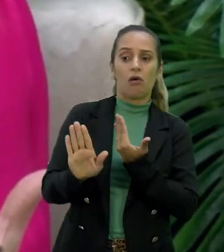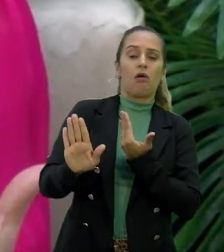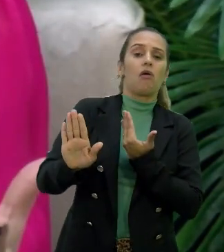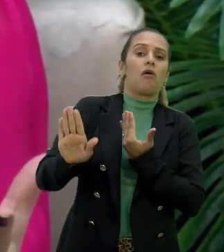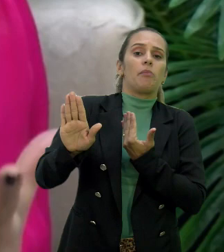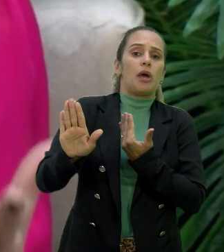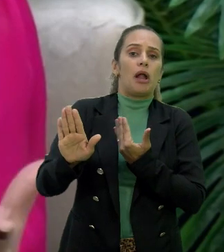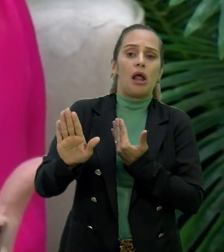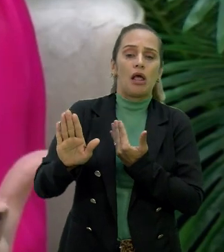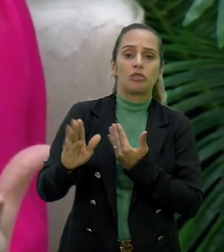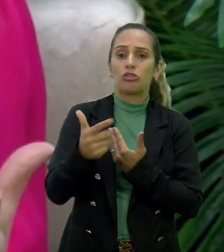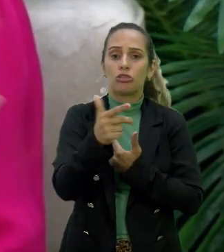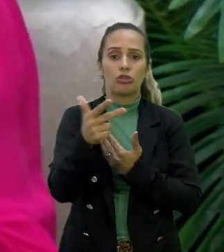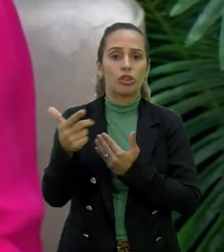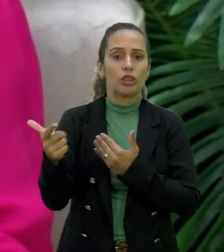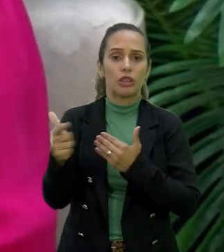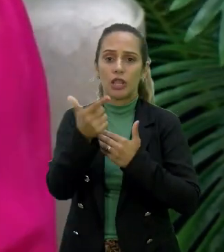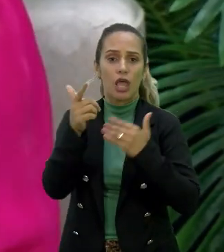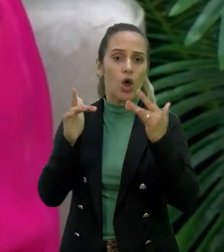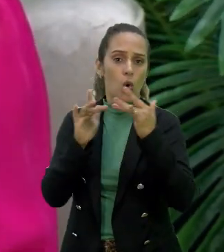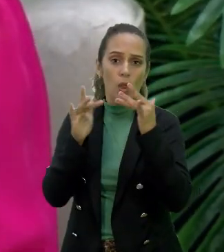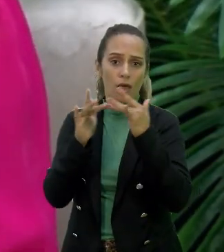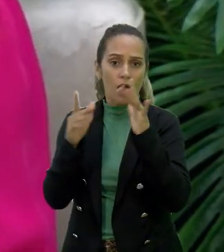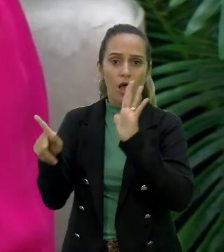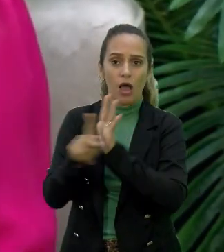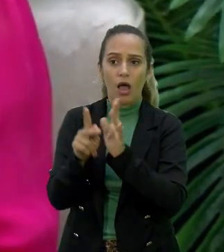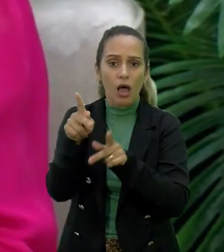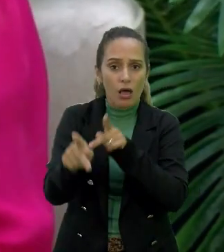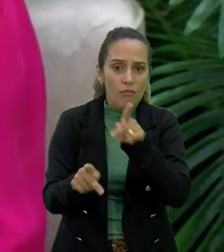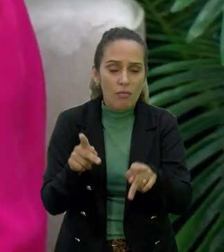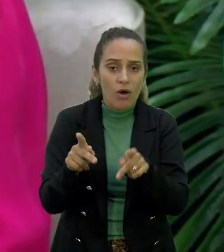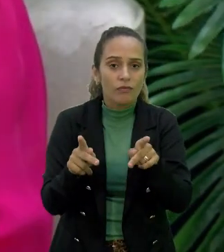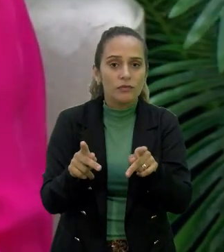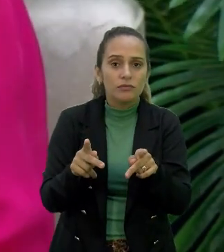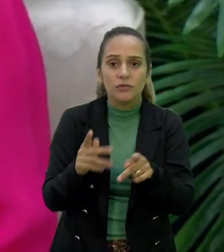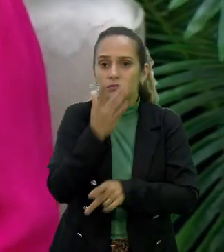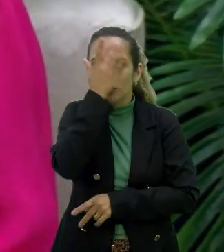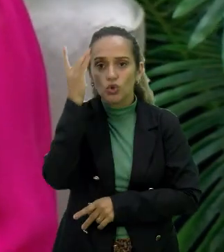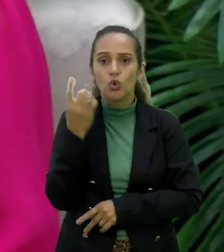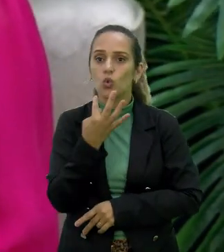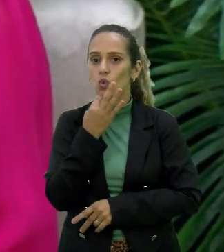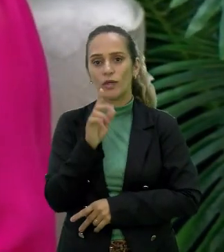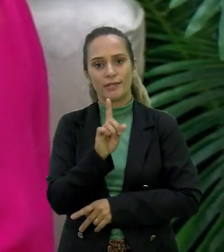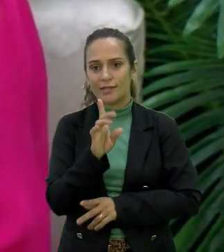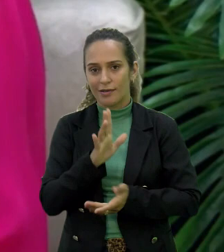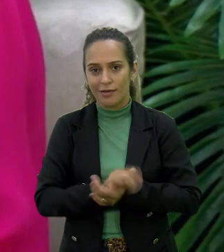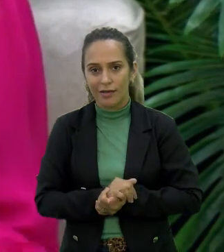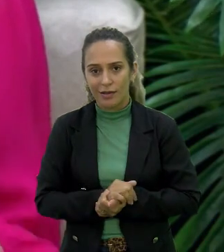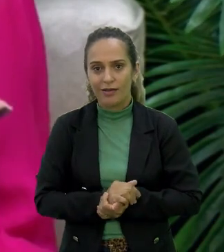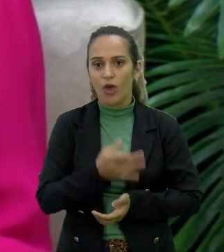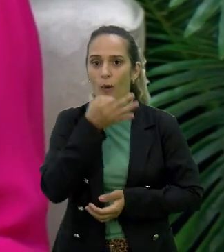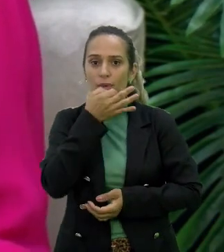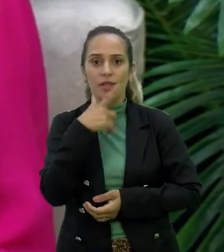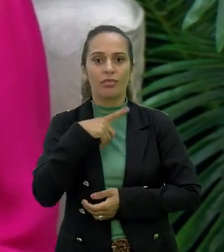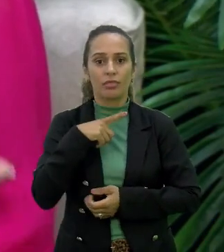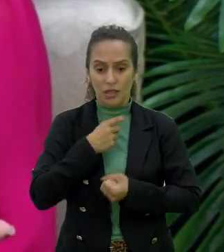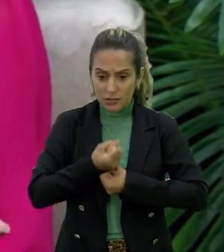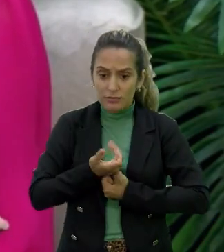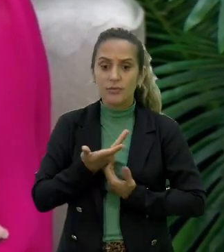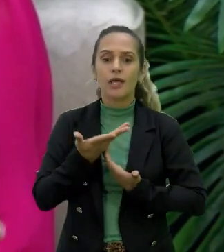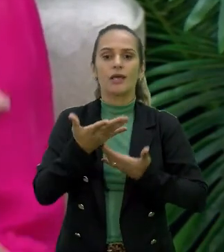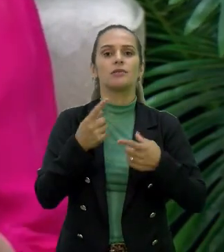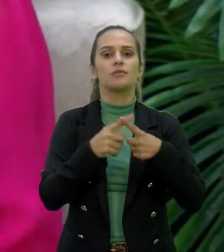e a gente ouve muitas pessoas falando sem propriedade de causa as pessoas não foram não conhecerão você tem a sua opinião